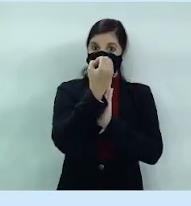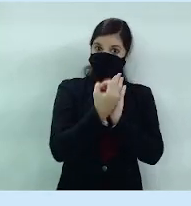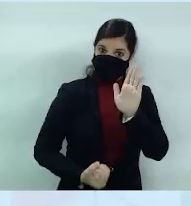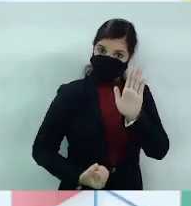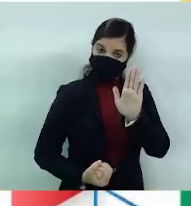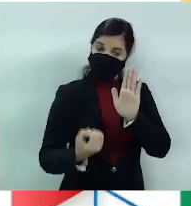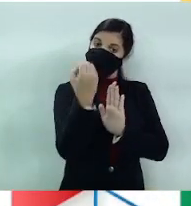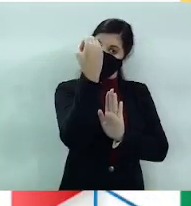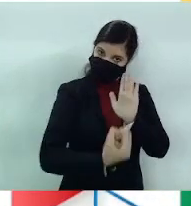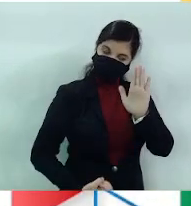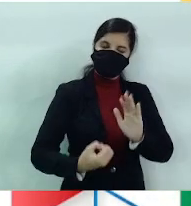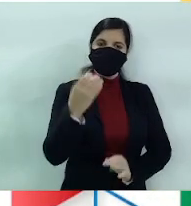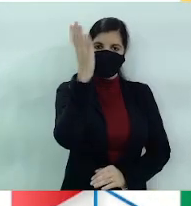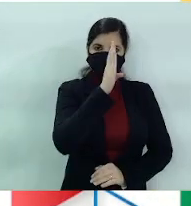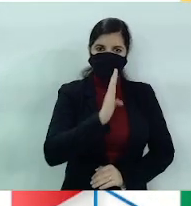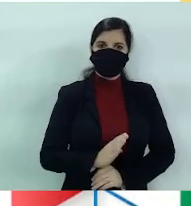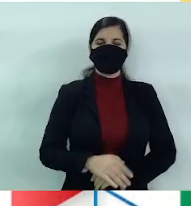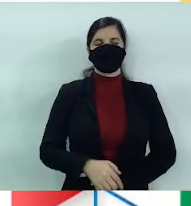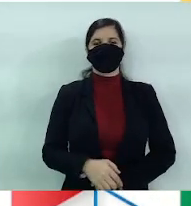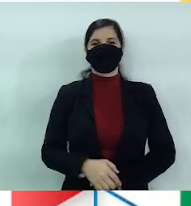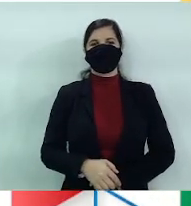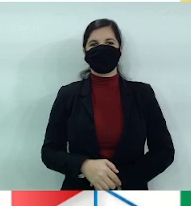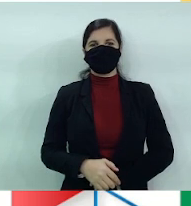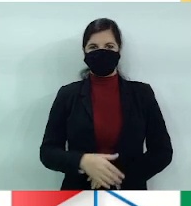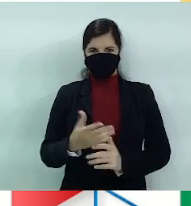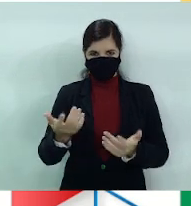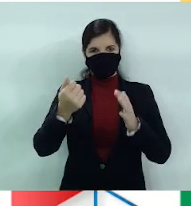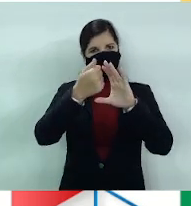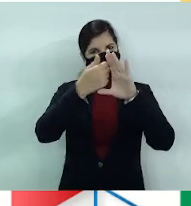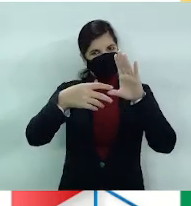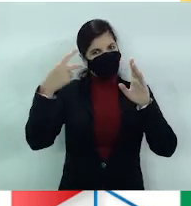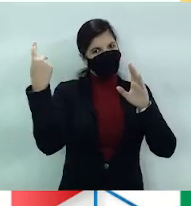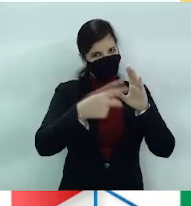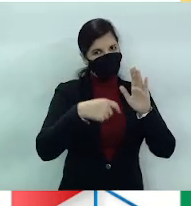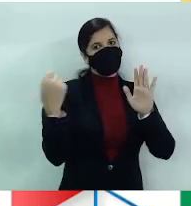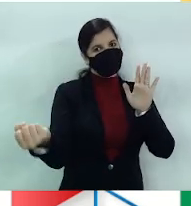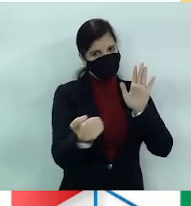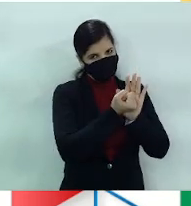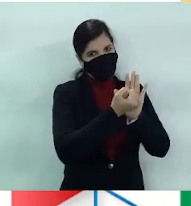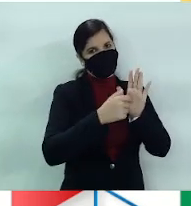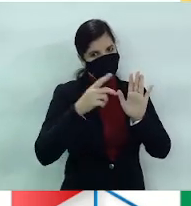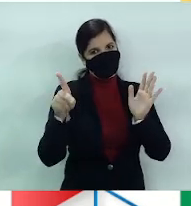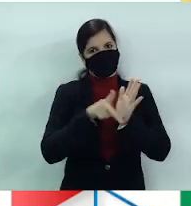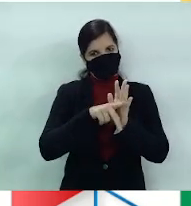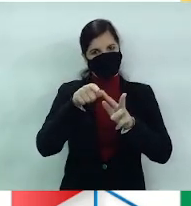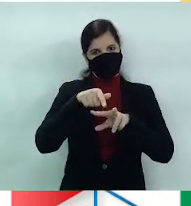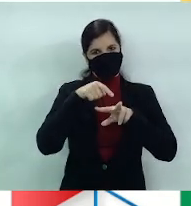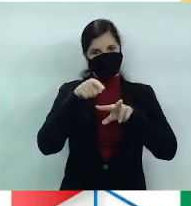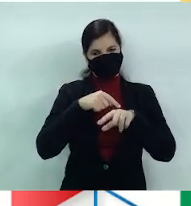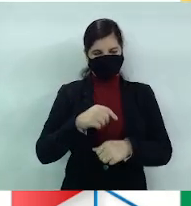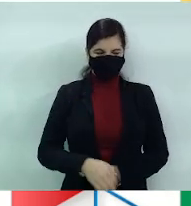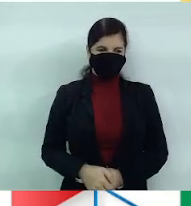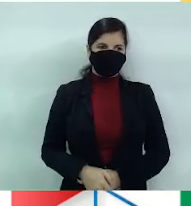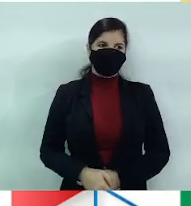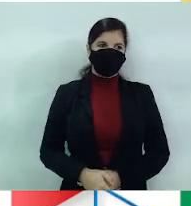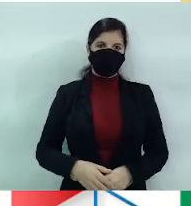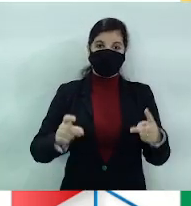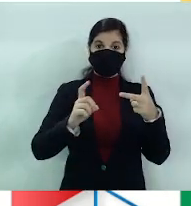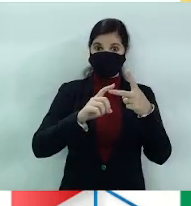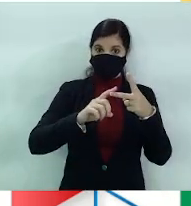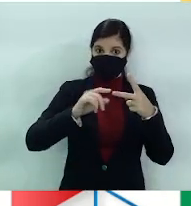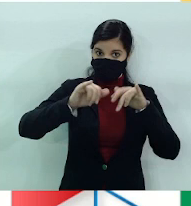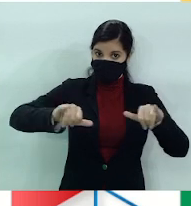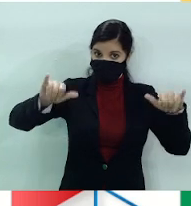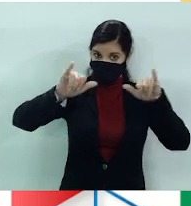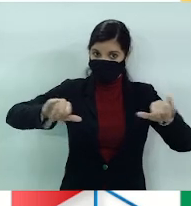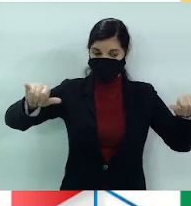do Brasil, ainda reafirmando essa característica tão marcante dessa marca Havaianas. Vamos passar para a